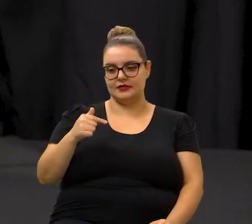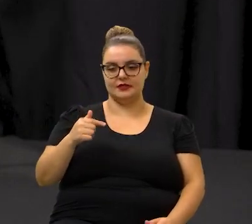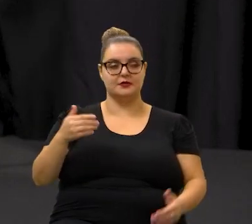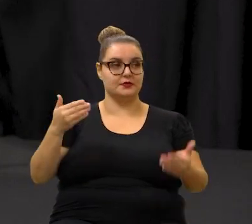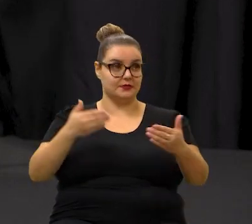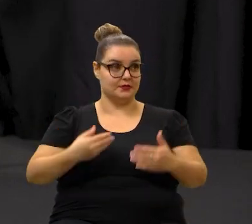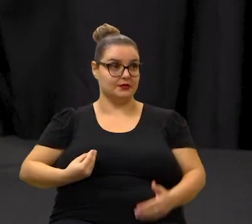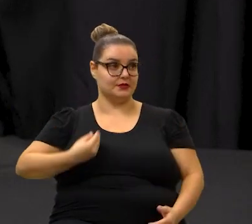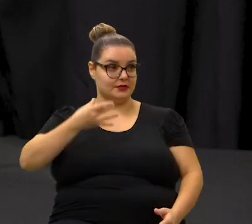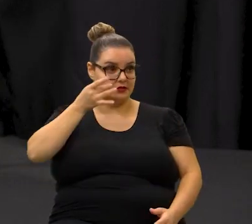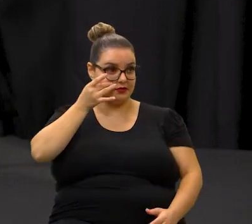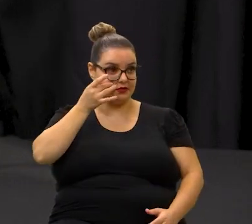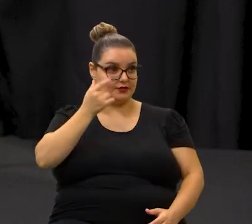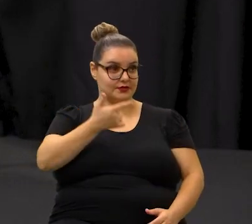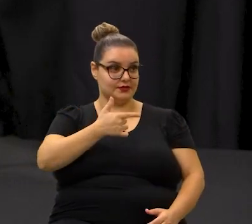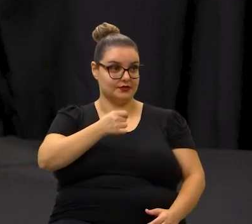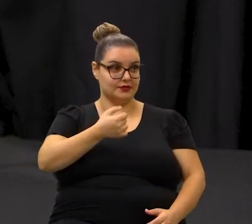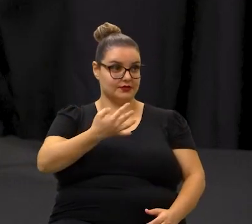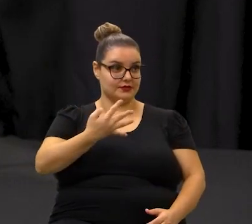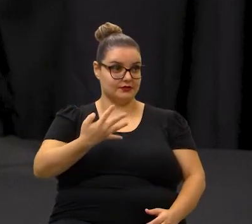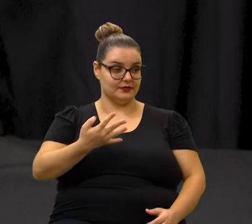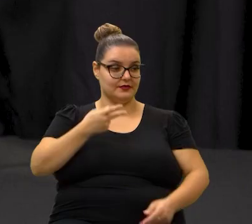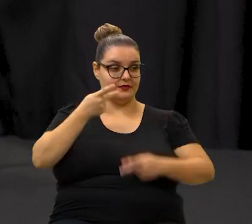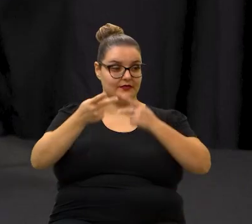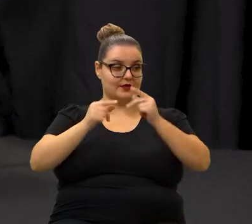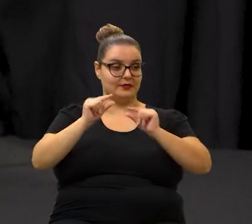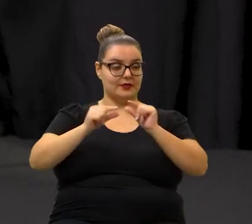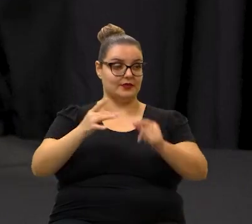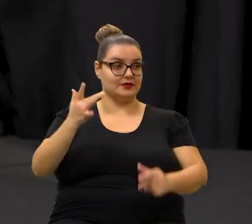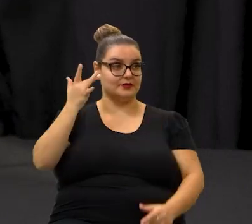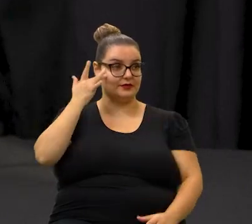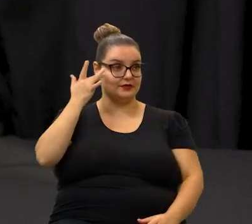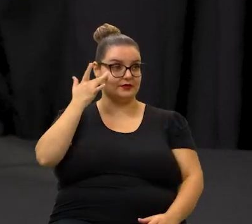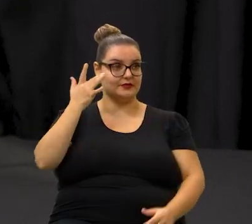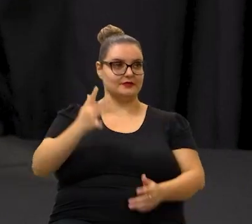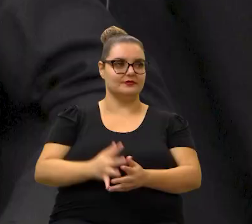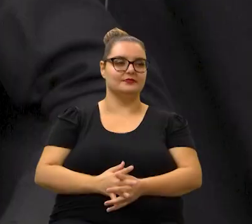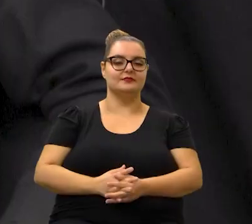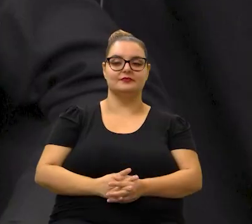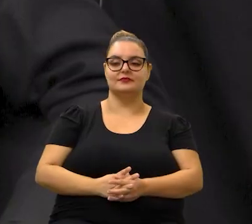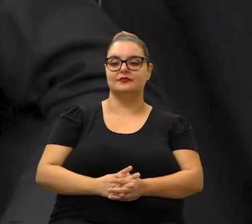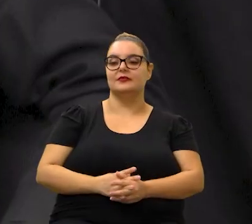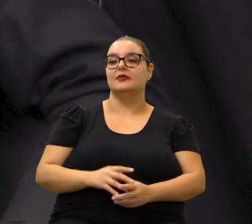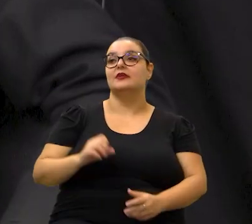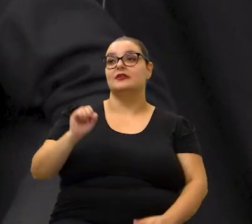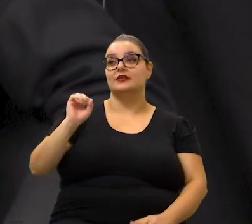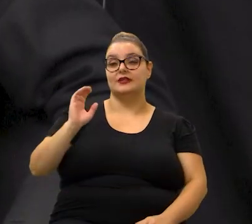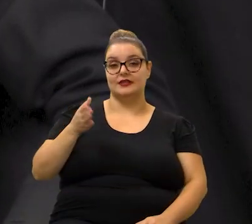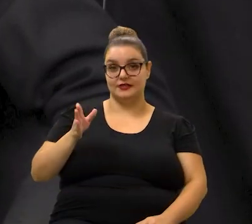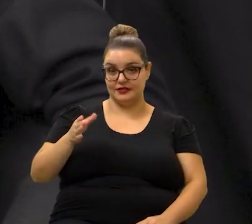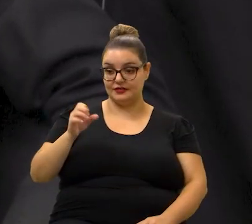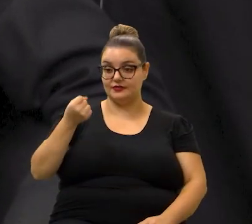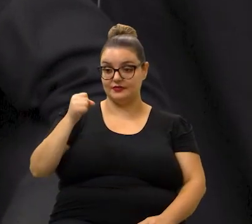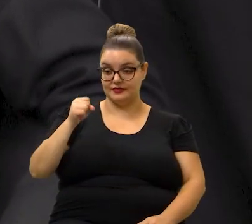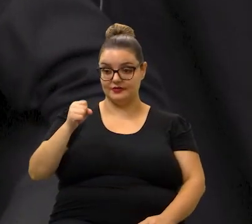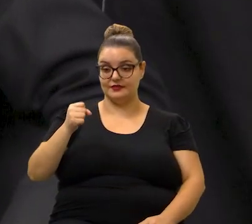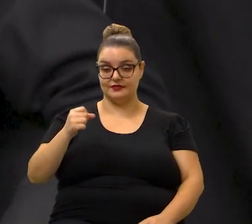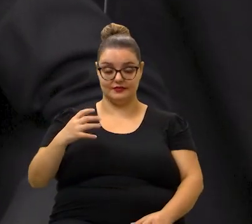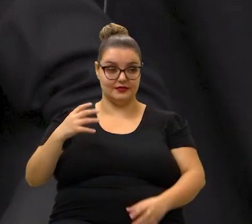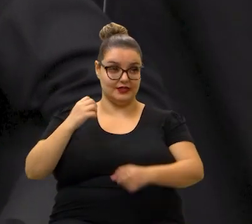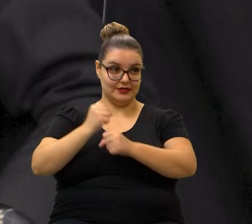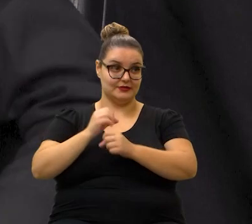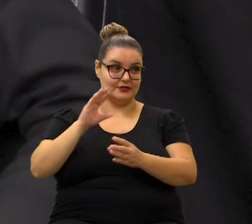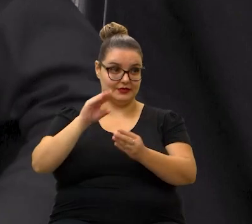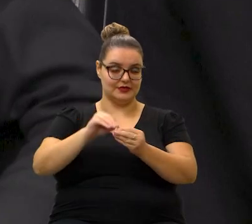que hoje está aqui 2024 fala para mim um pouquinho desse amadurecimento é já tô no oitavo ano concluindo